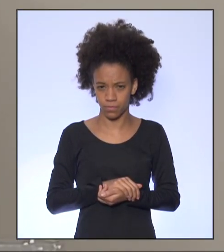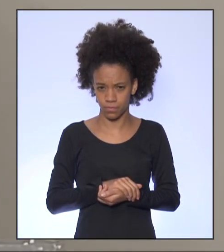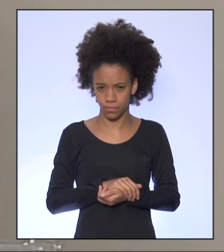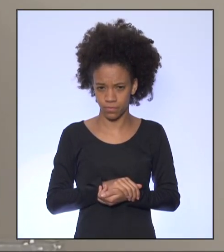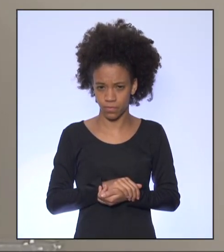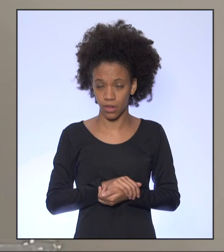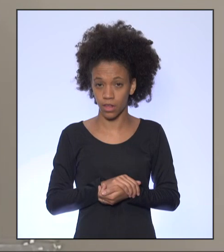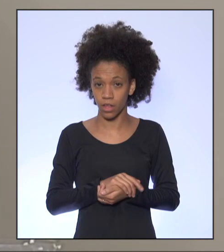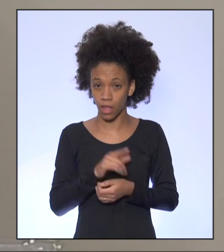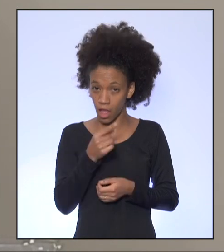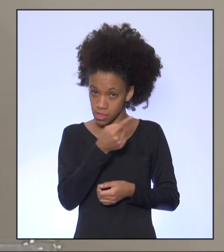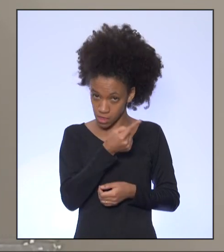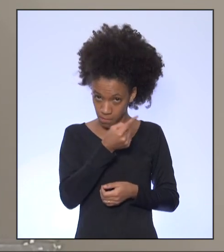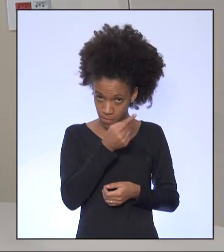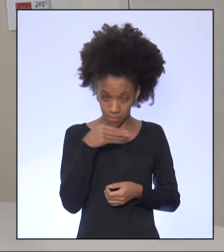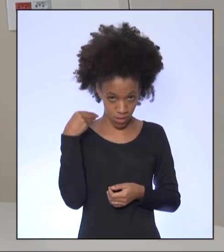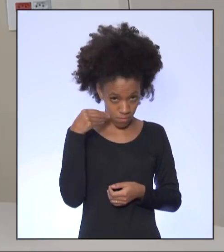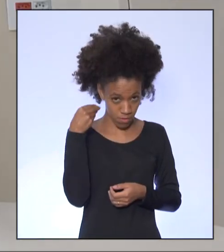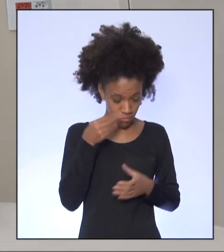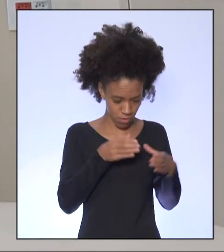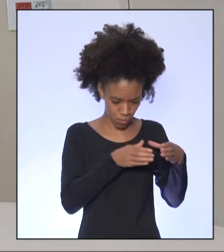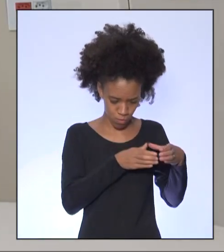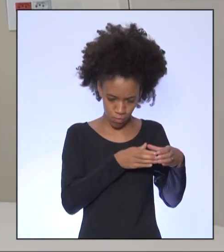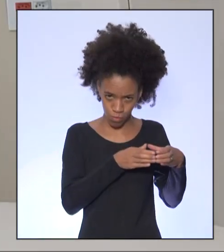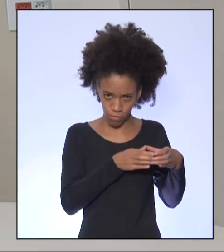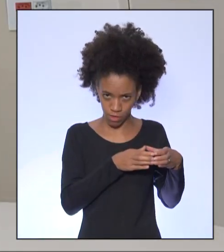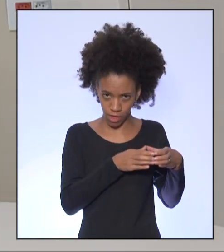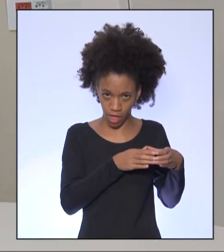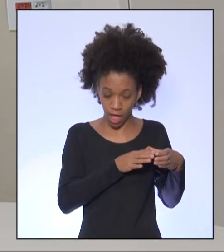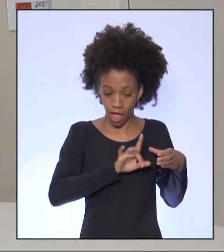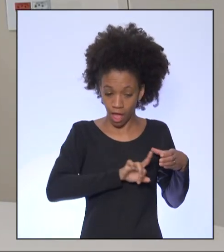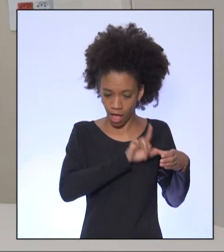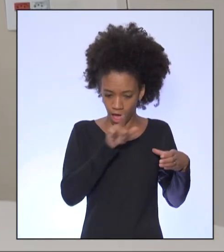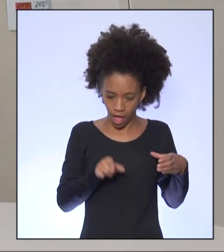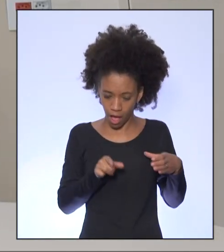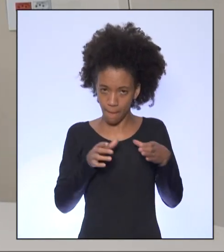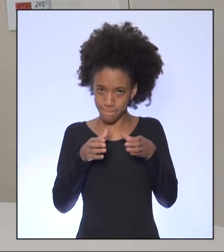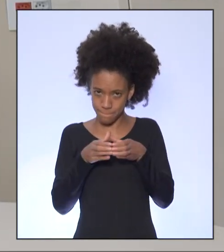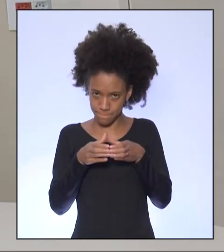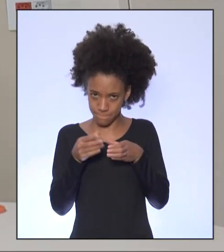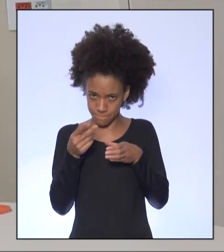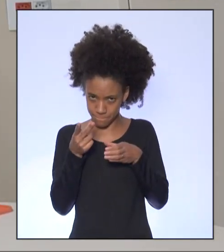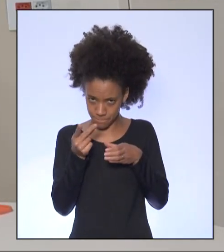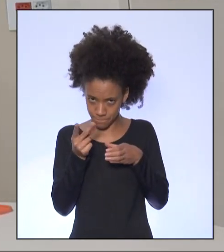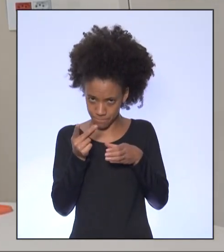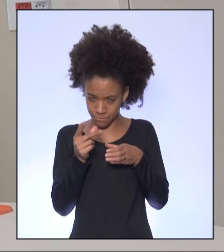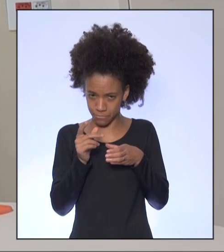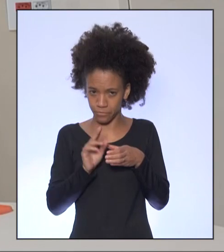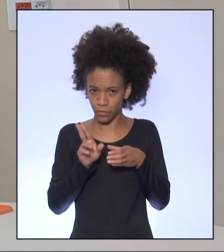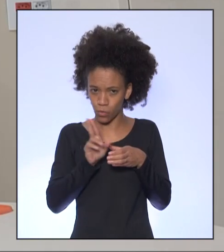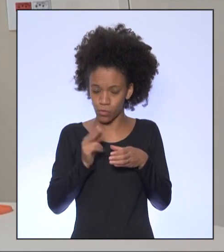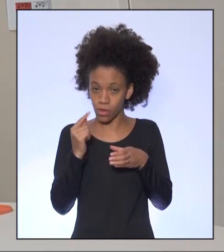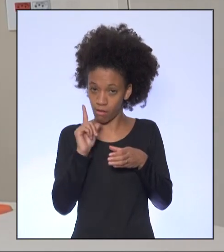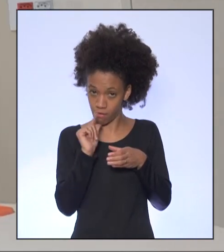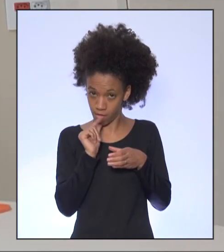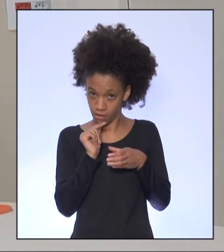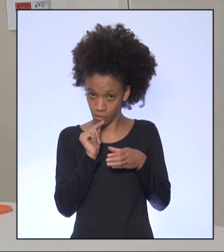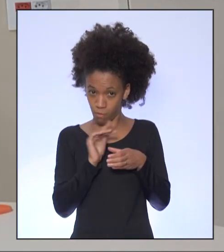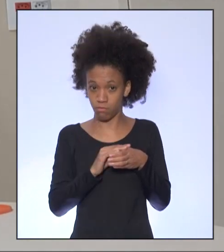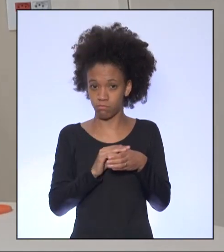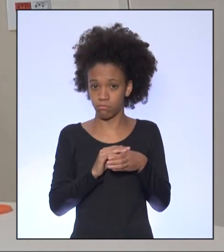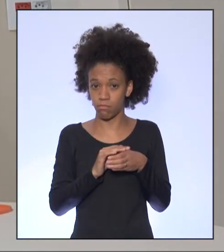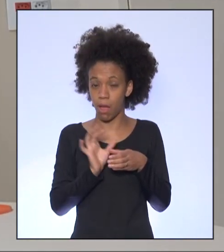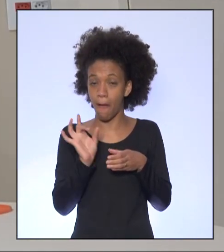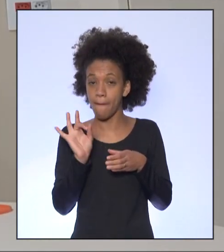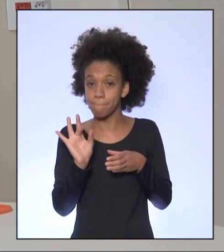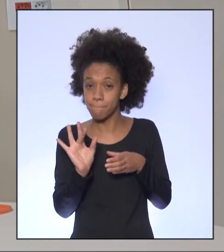Essa é a solução. A próxima solução, nós vamos usar, novamente, a água, só que agora